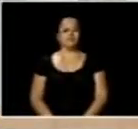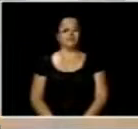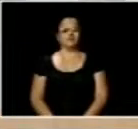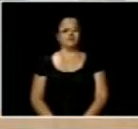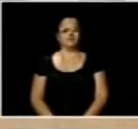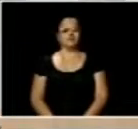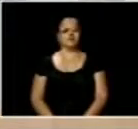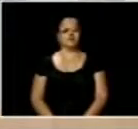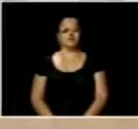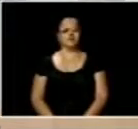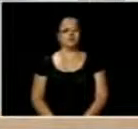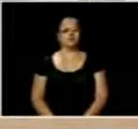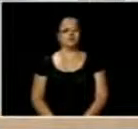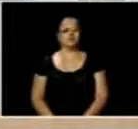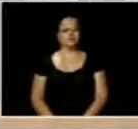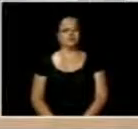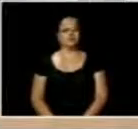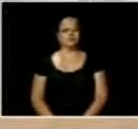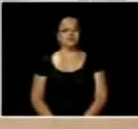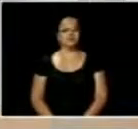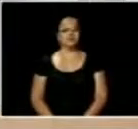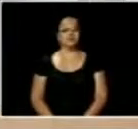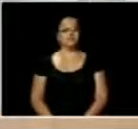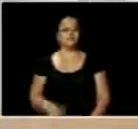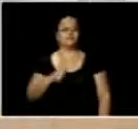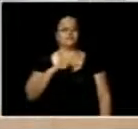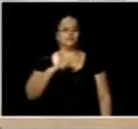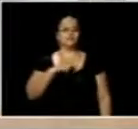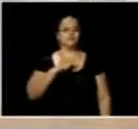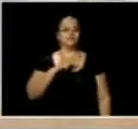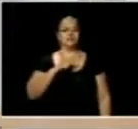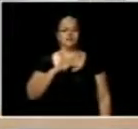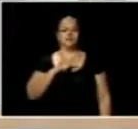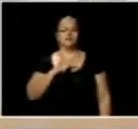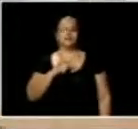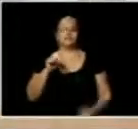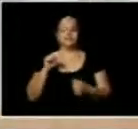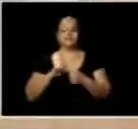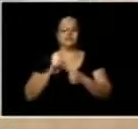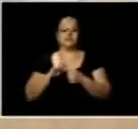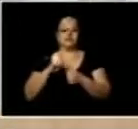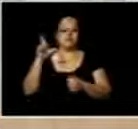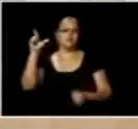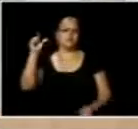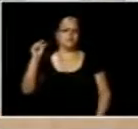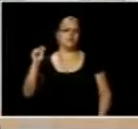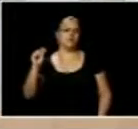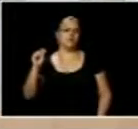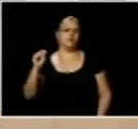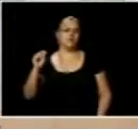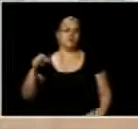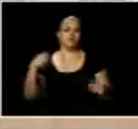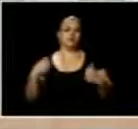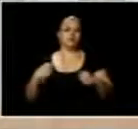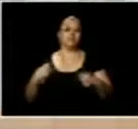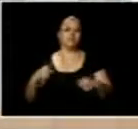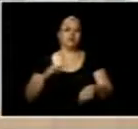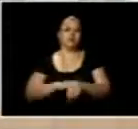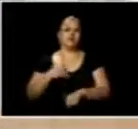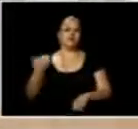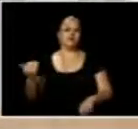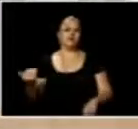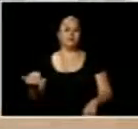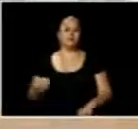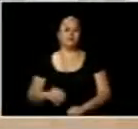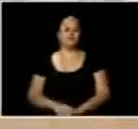no município. O que se tem feito é muito pouco perante a necessidade e muito pouco